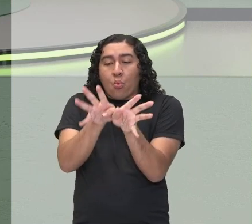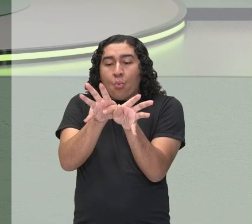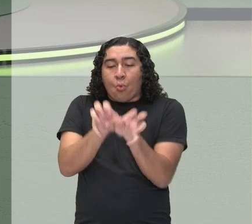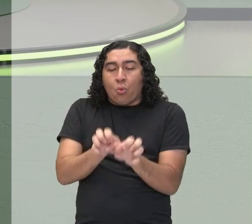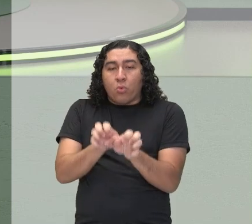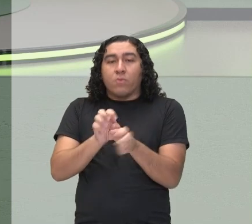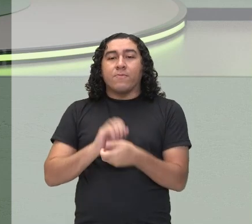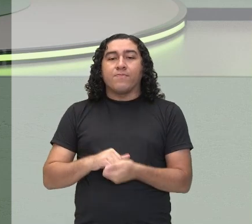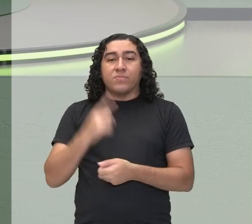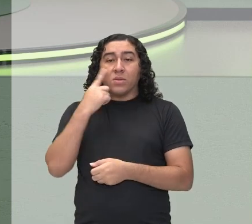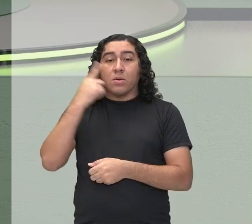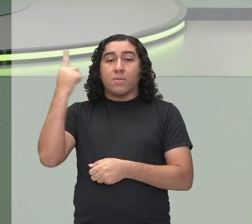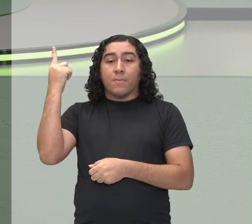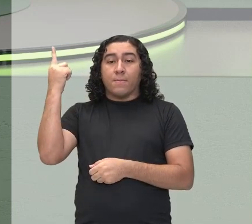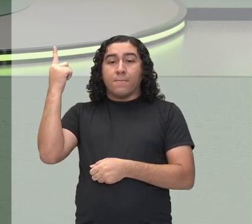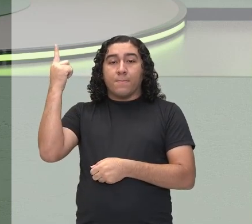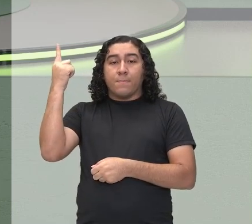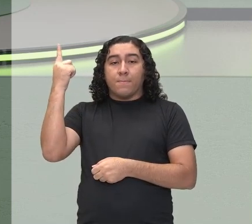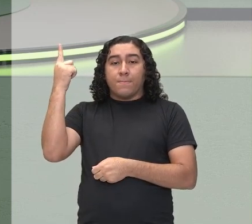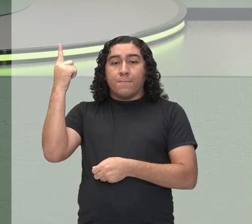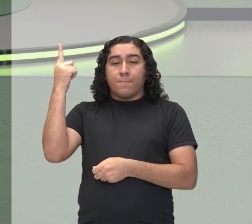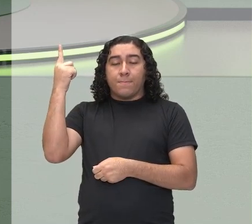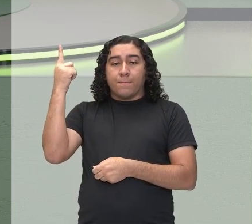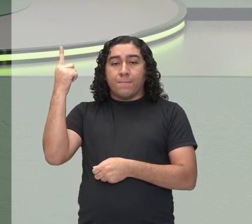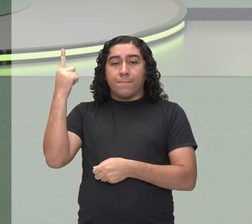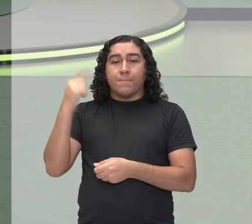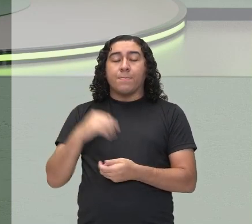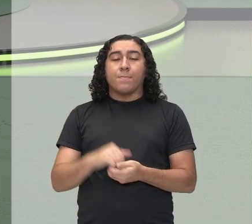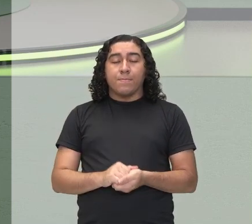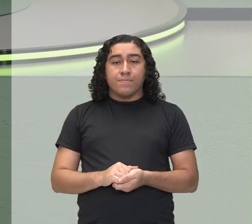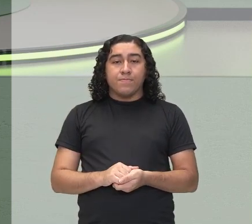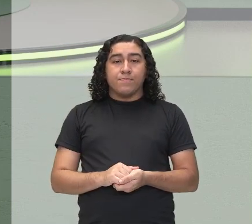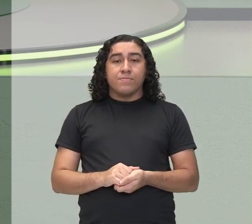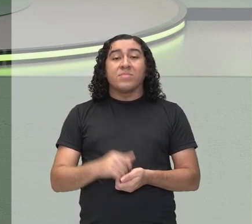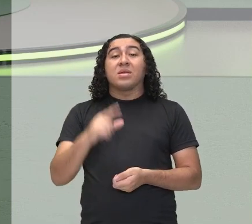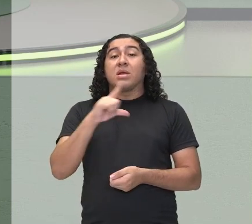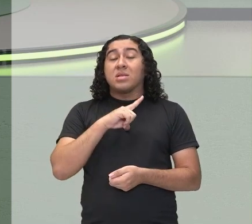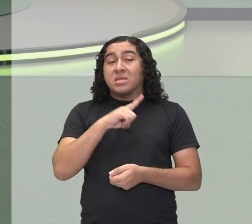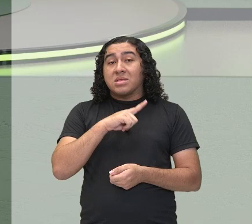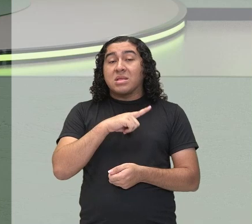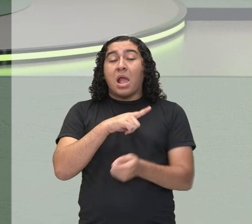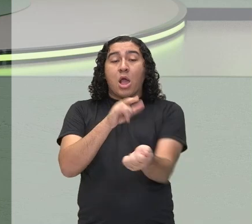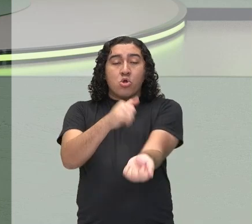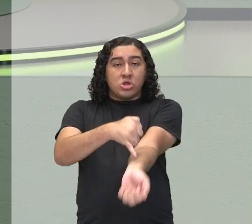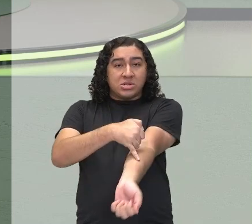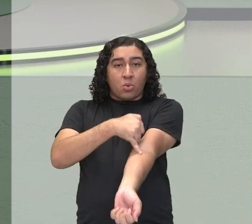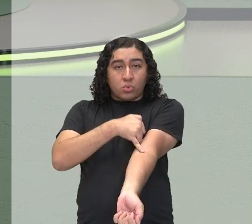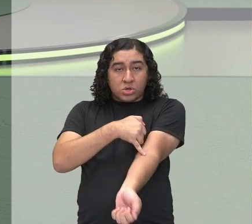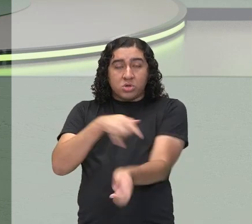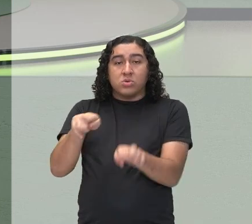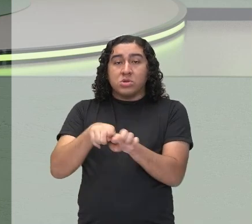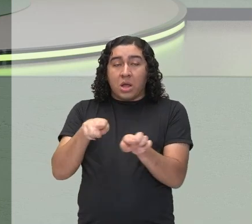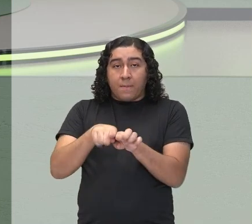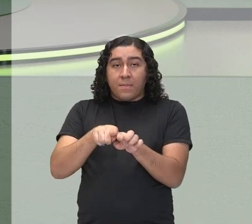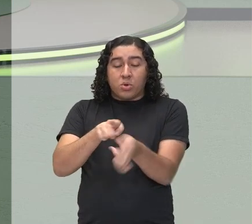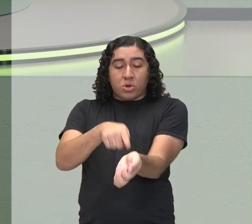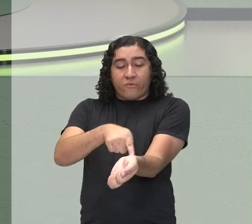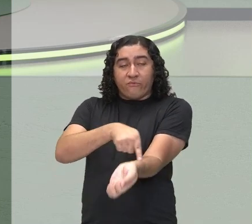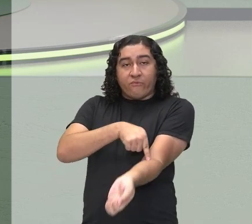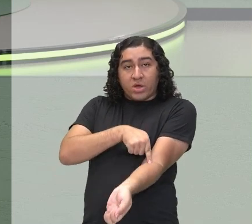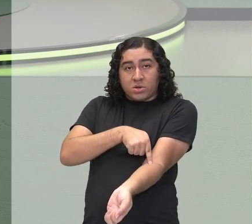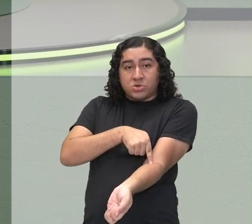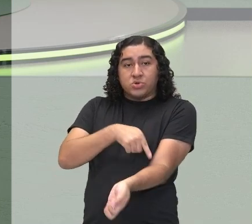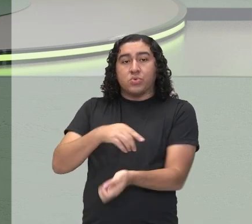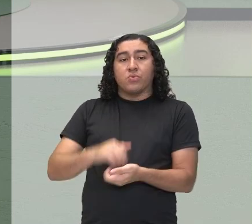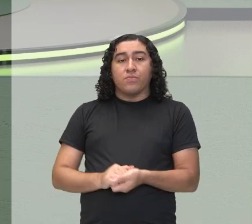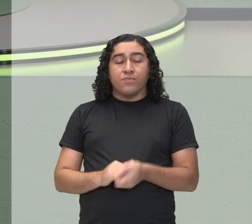gente consegue observar a presença do vaso sanguíneo e do vaso linfático. O vaso sanguíneo está